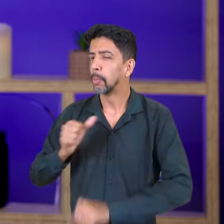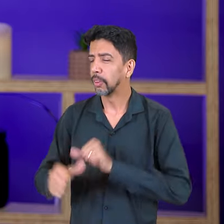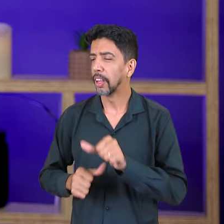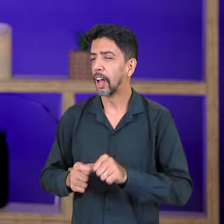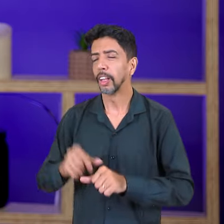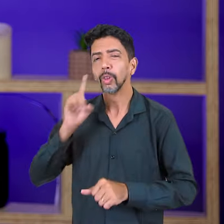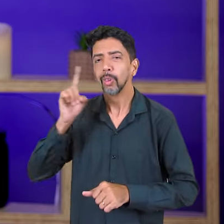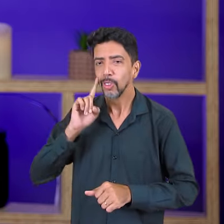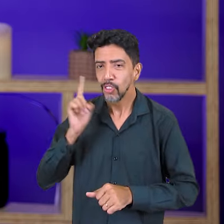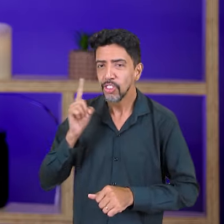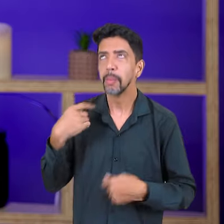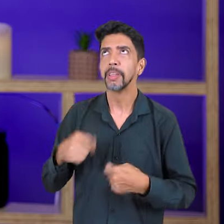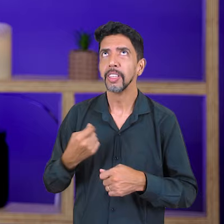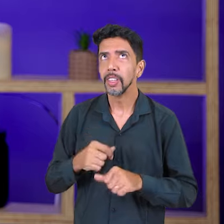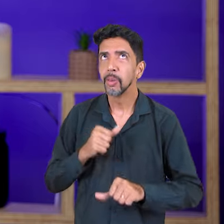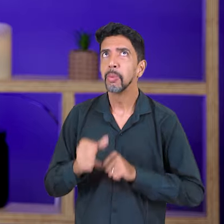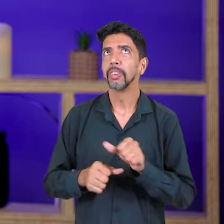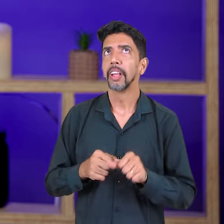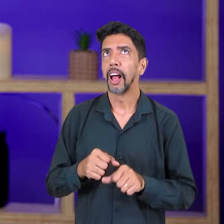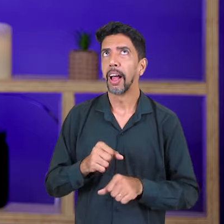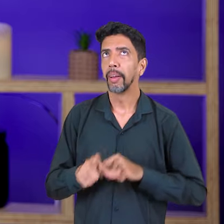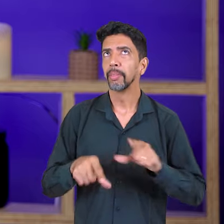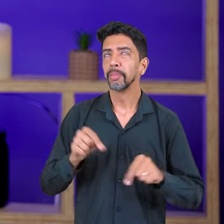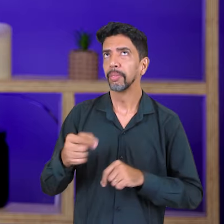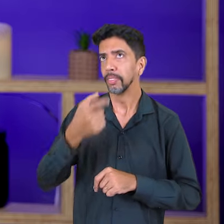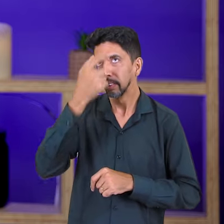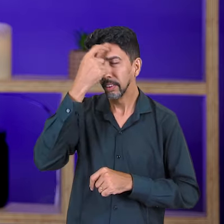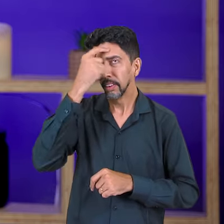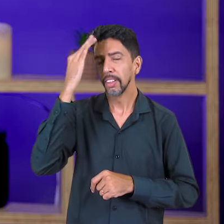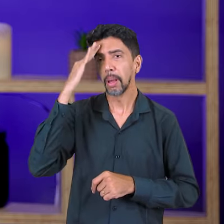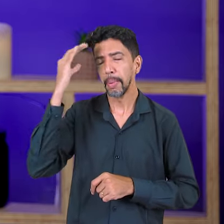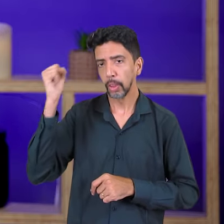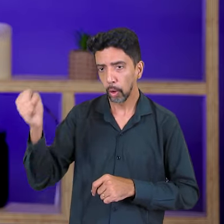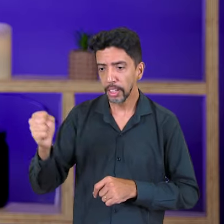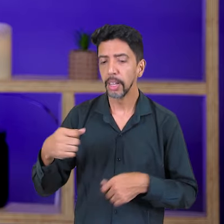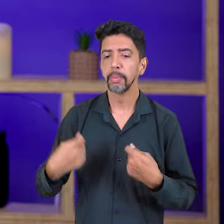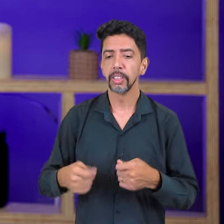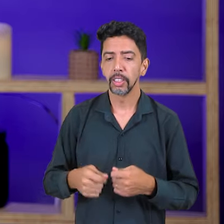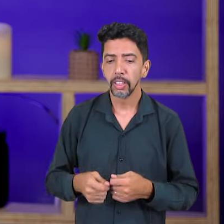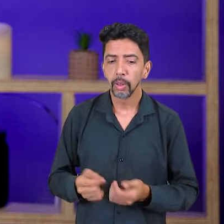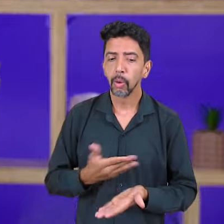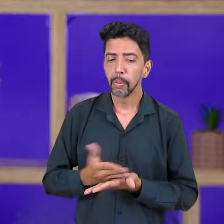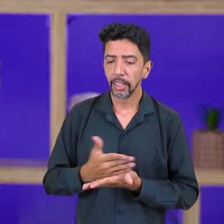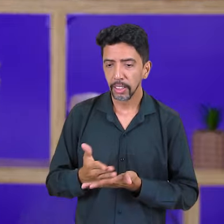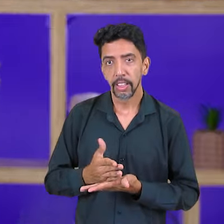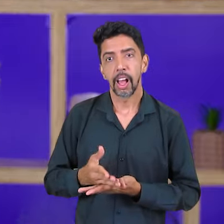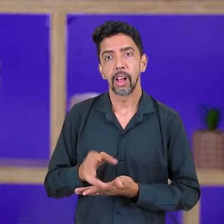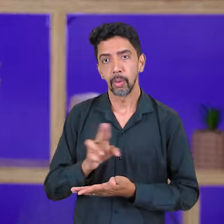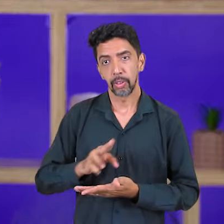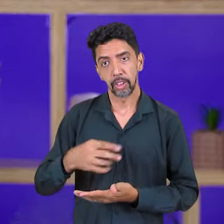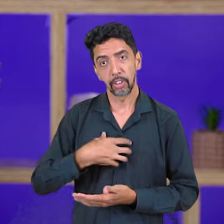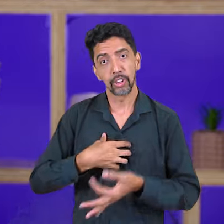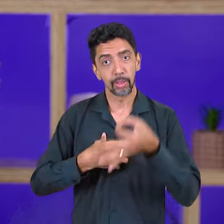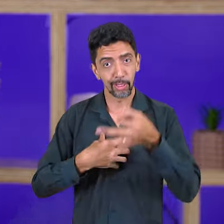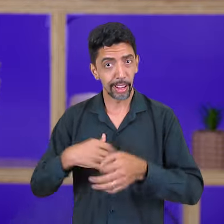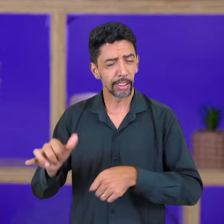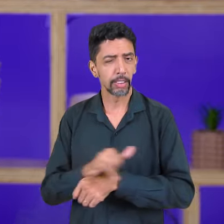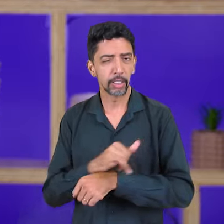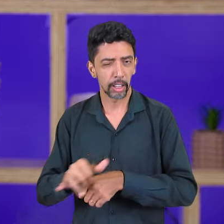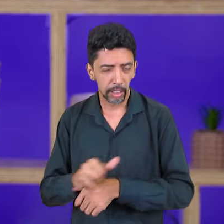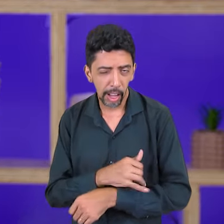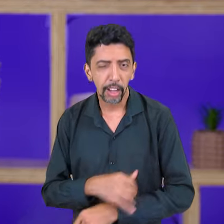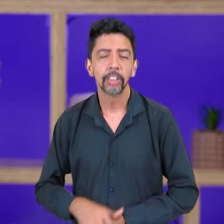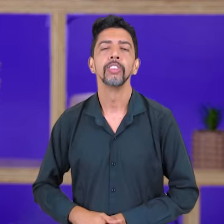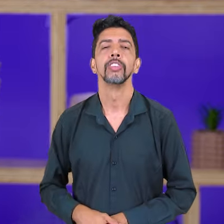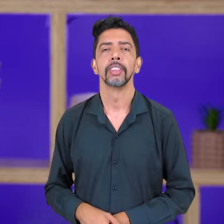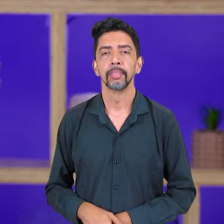dia você precisa implantar a educação do comportamento correto financeiramente falando fazendo com que você tenha lá